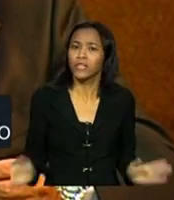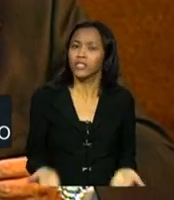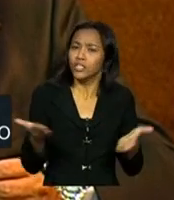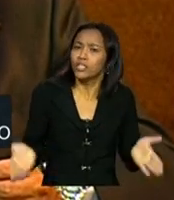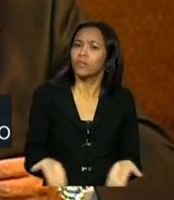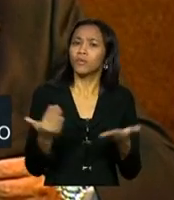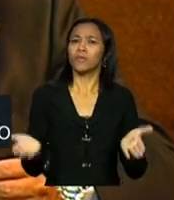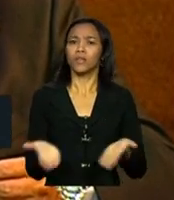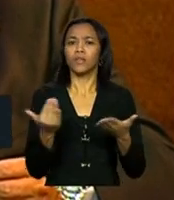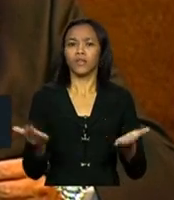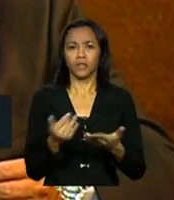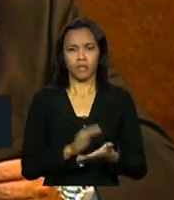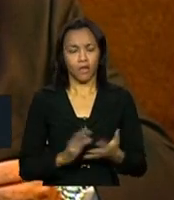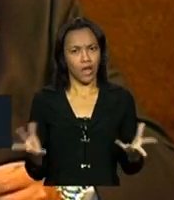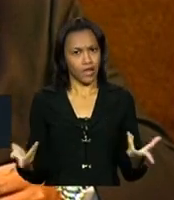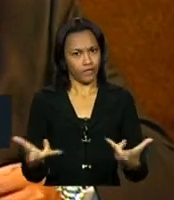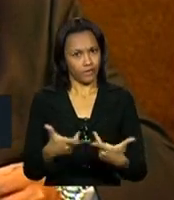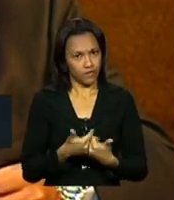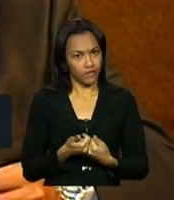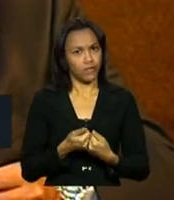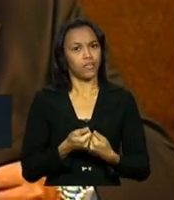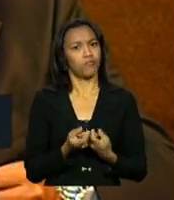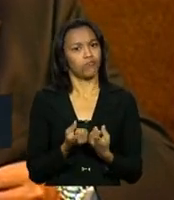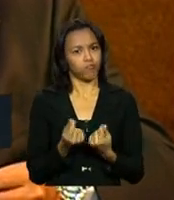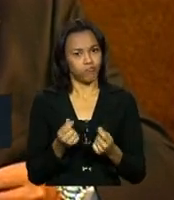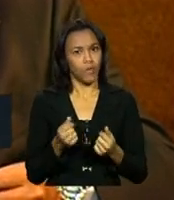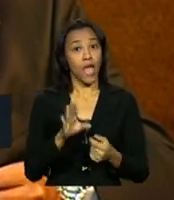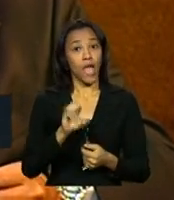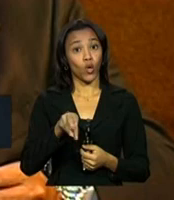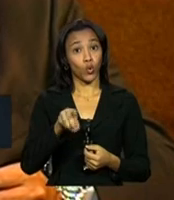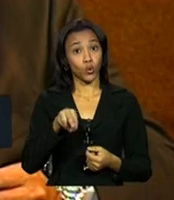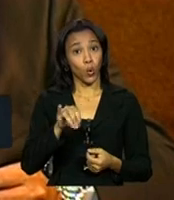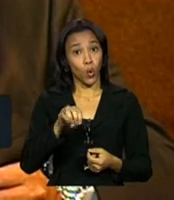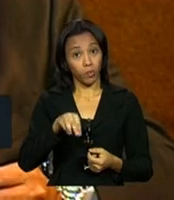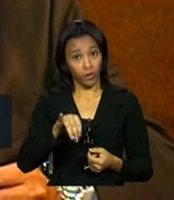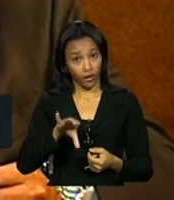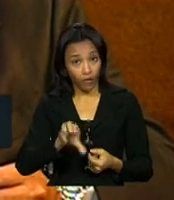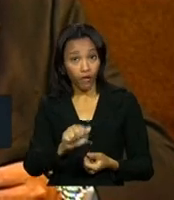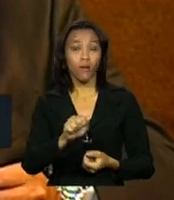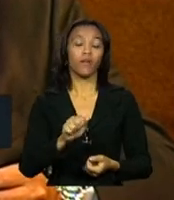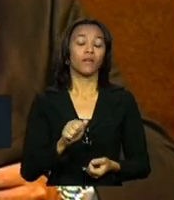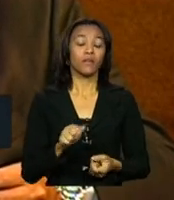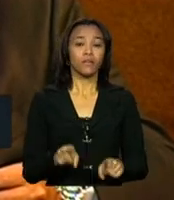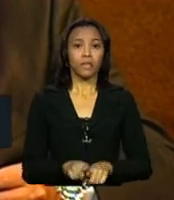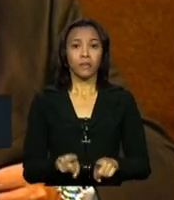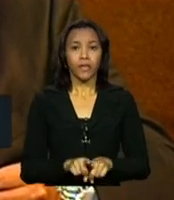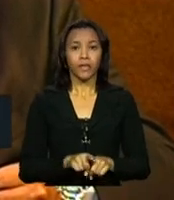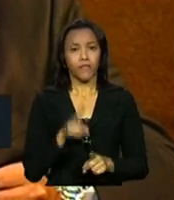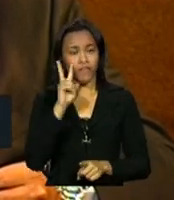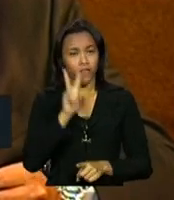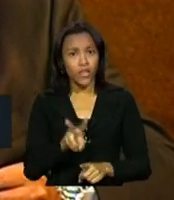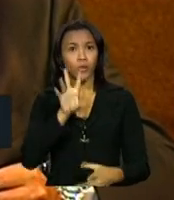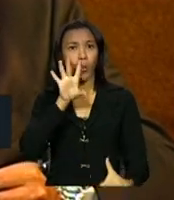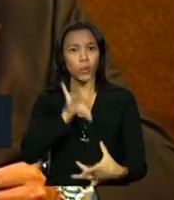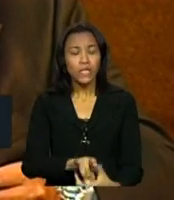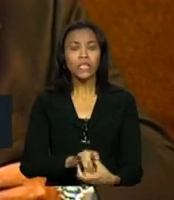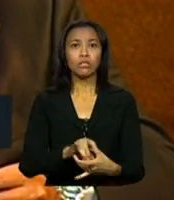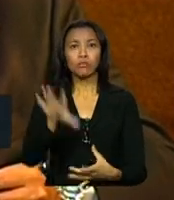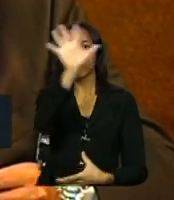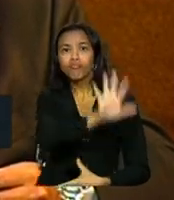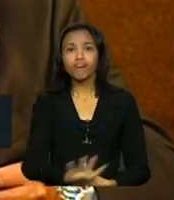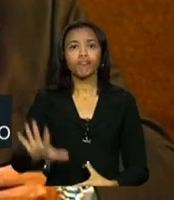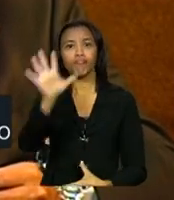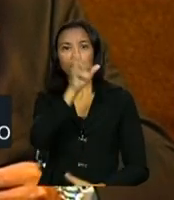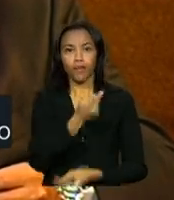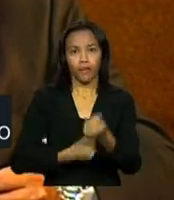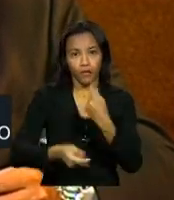à eficiência Econômica especialmente diante de um cenário de instabilidade